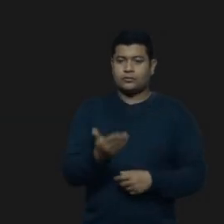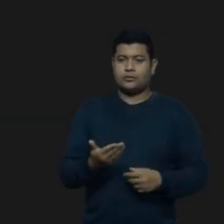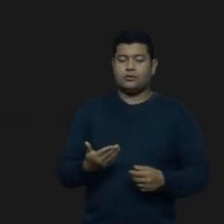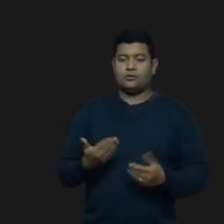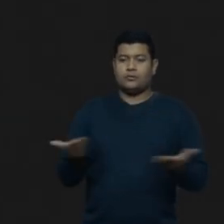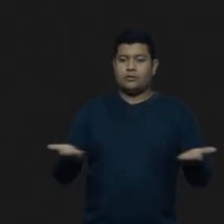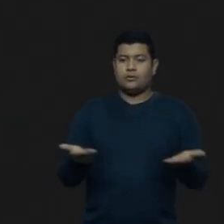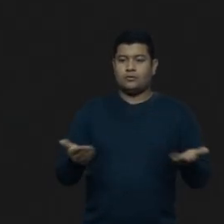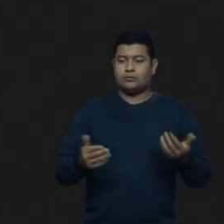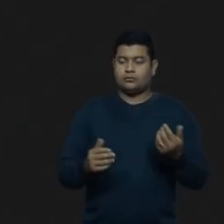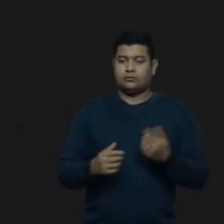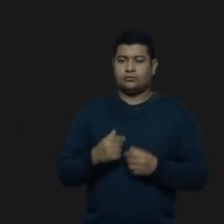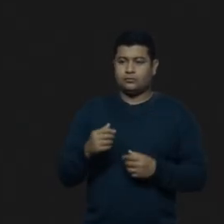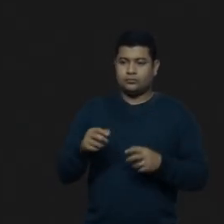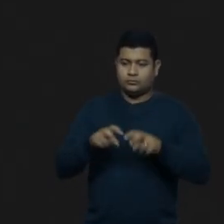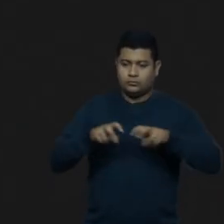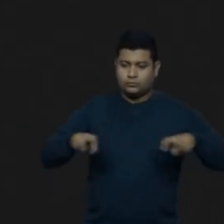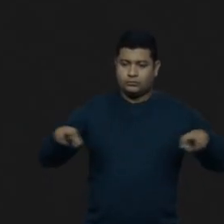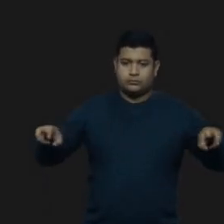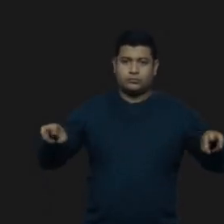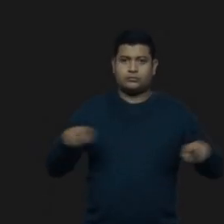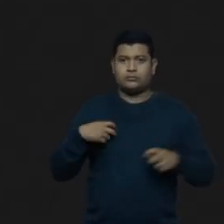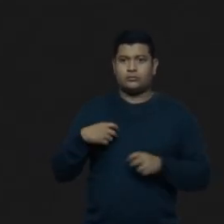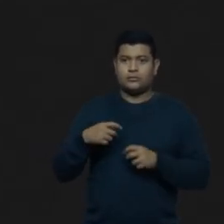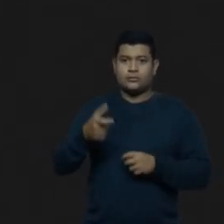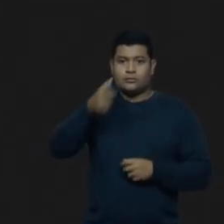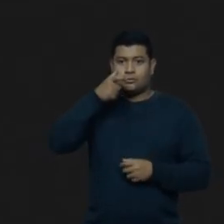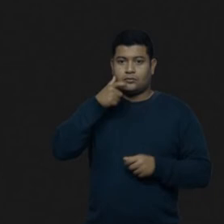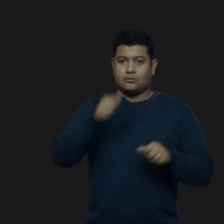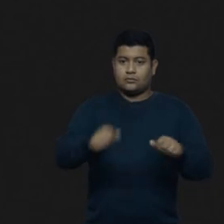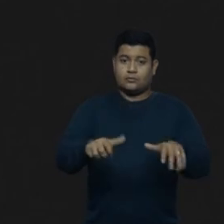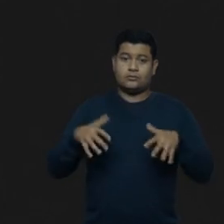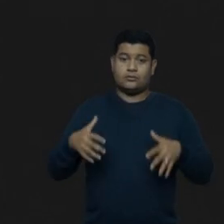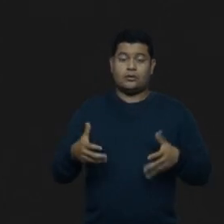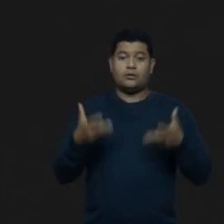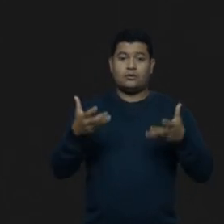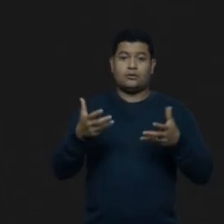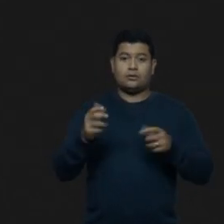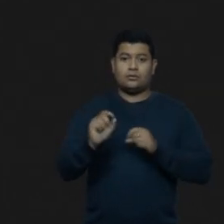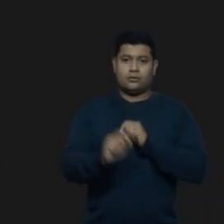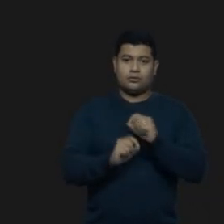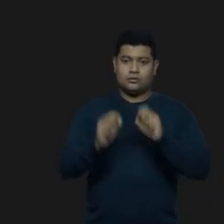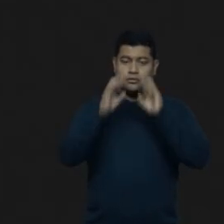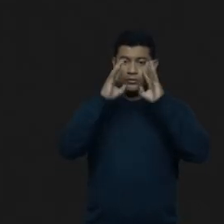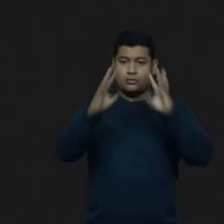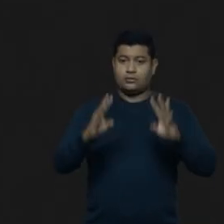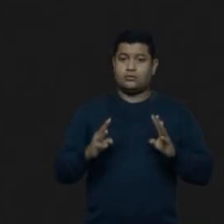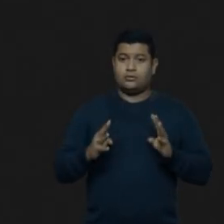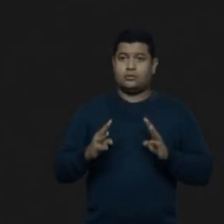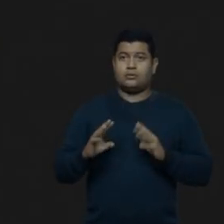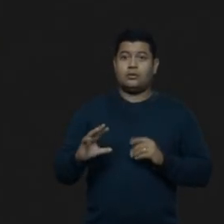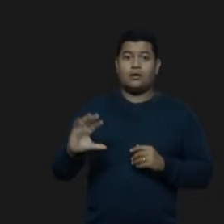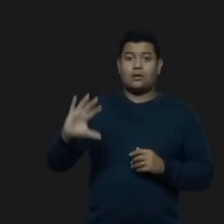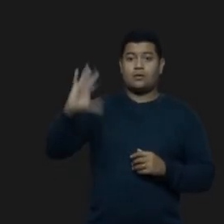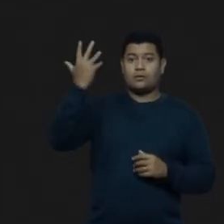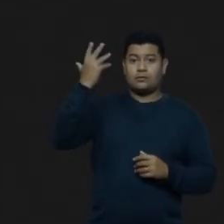nas cadeiras da Assembleia Legislativa. Quero chamar a atenção para o fato ocorrido